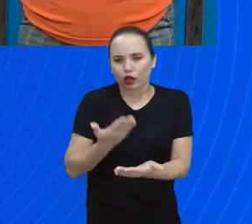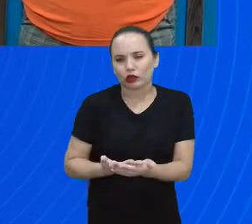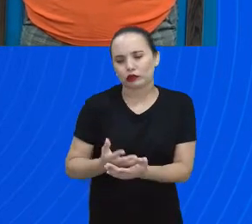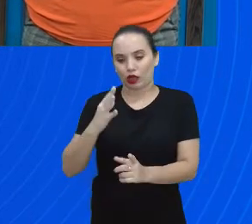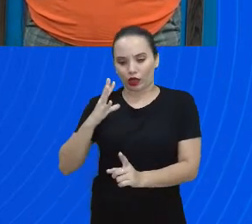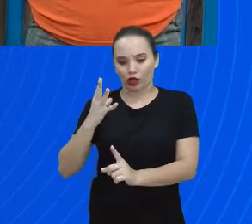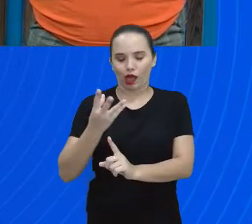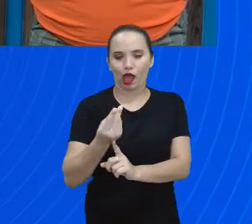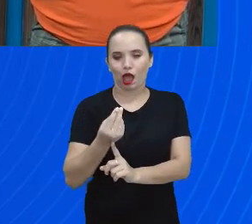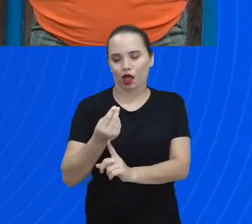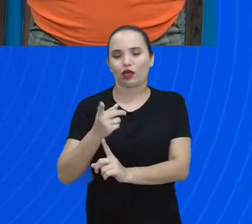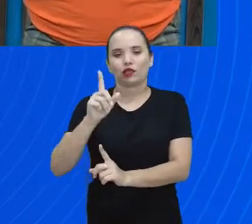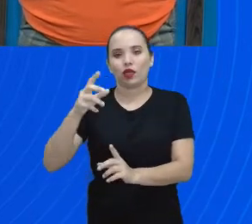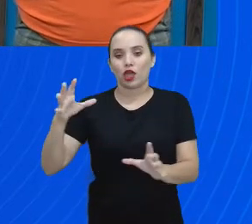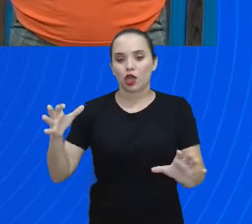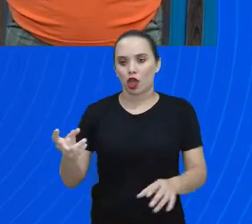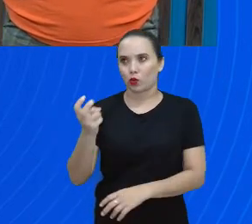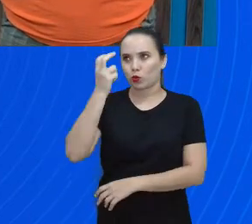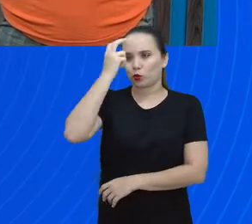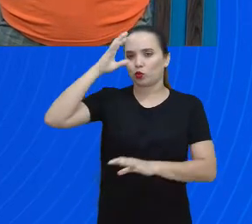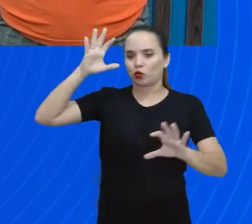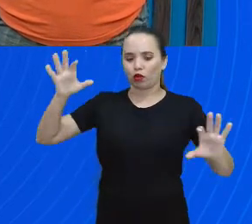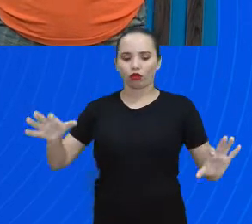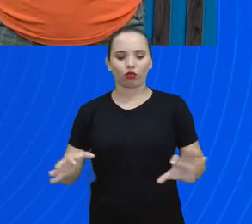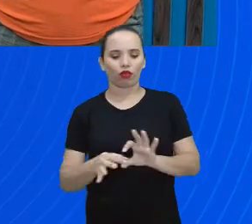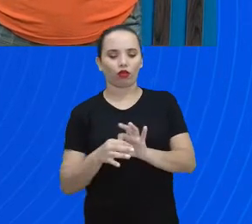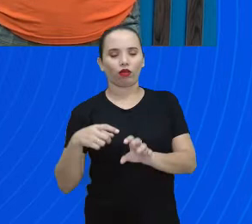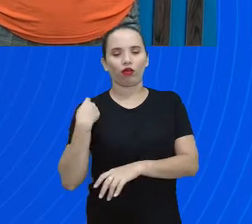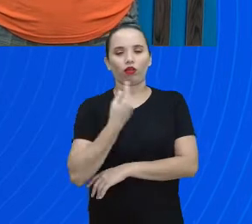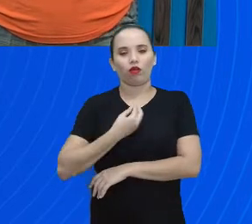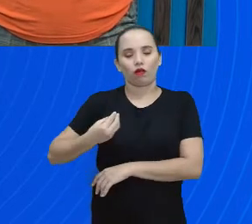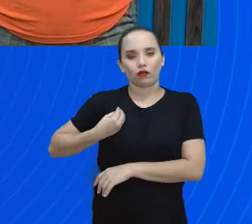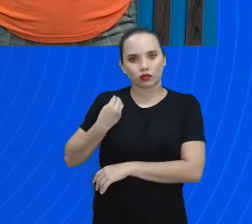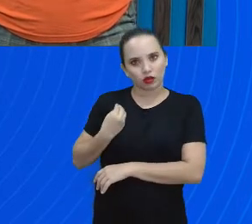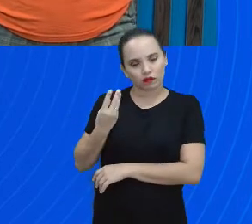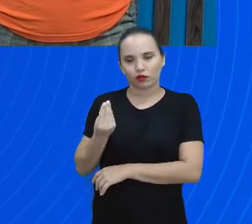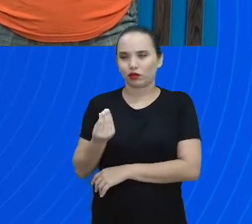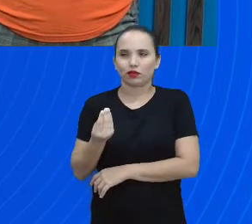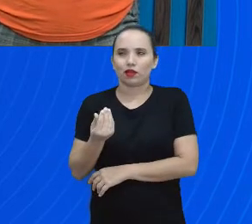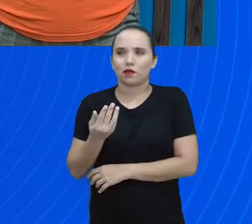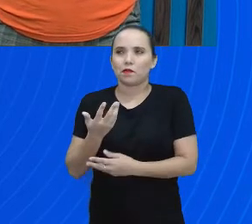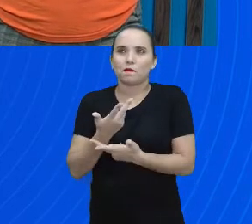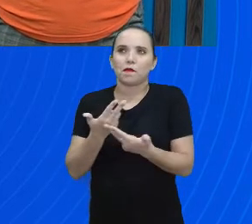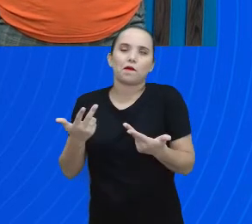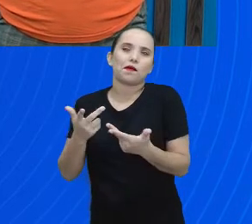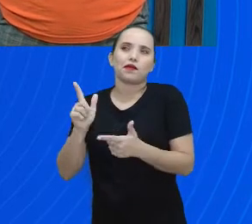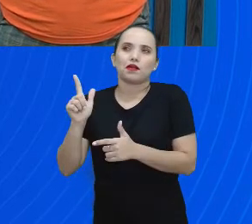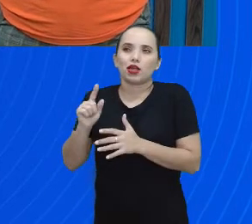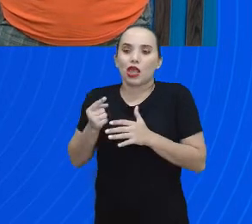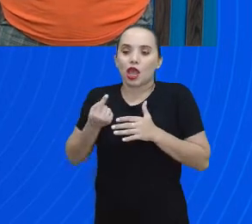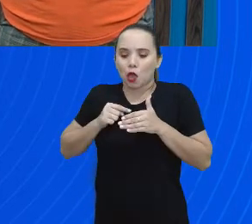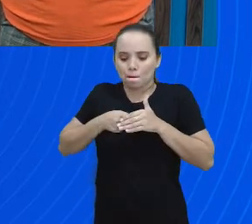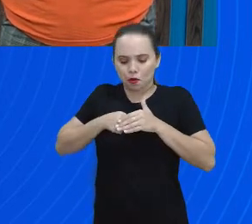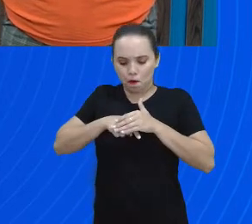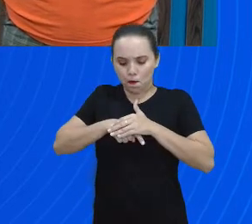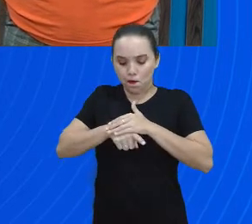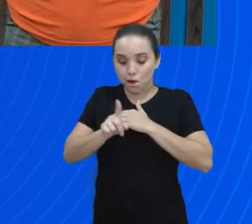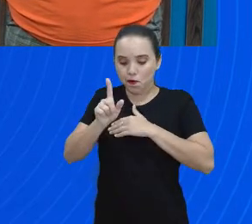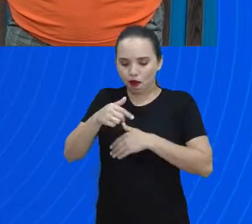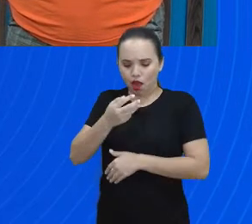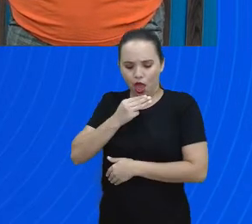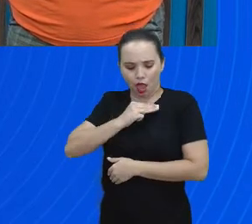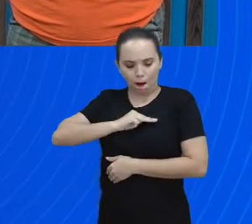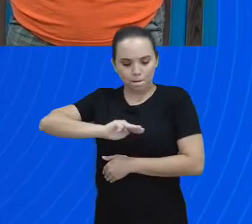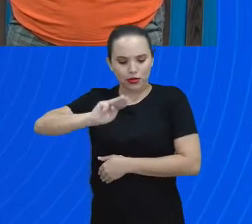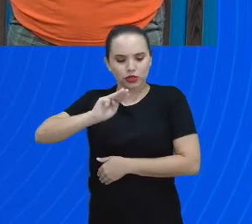cultura ela está, né, ligada à nossa vida como uma coisa tão profunda, né, como uma missão na vida